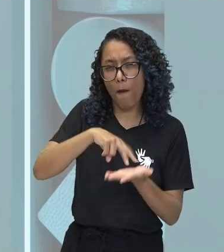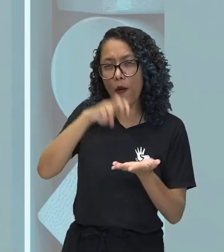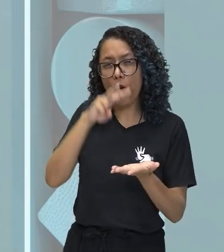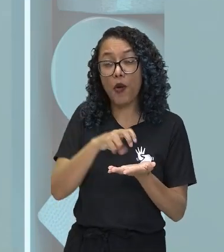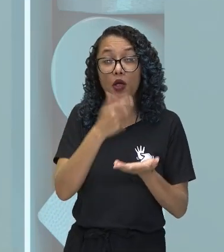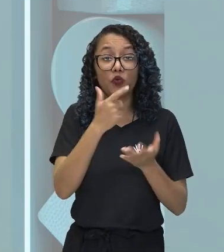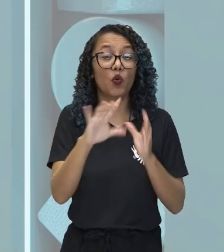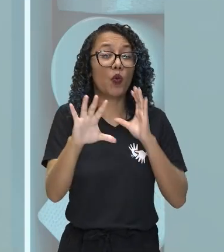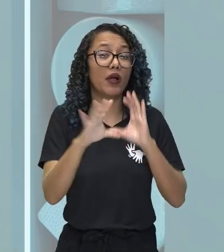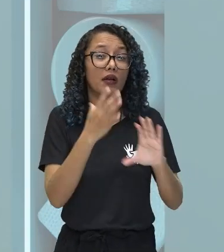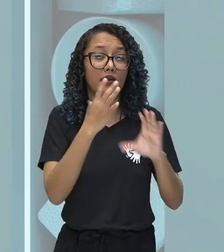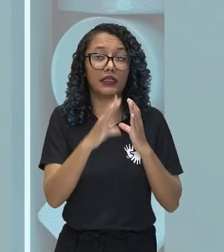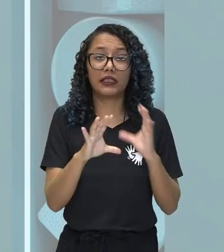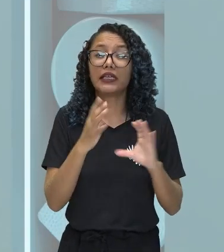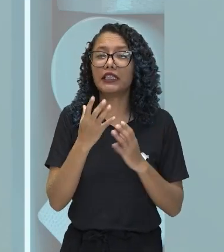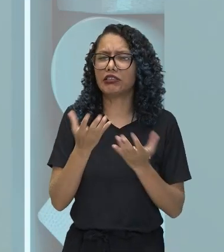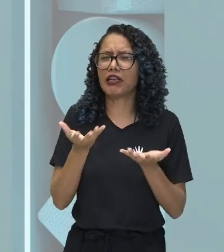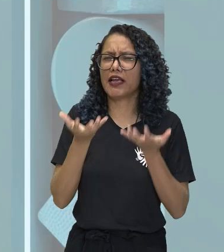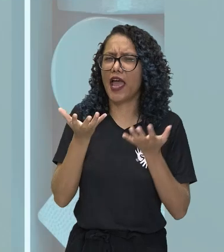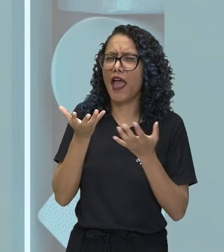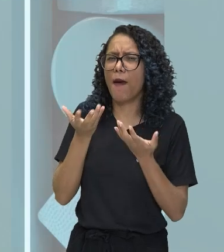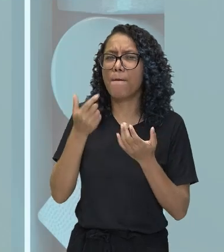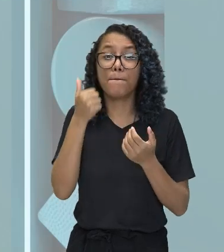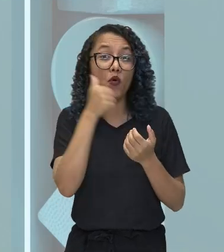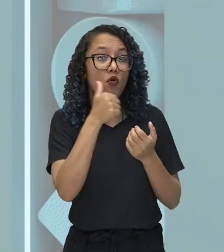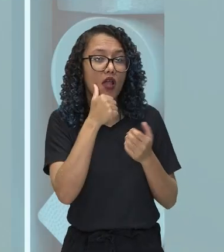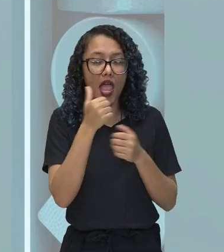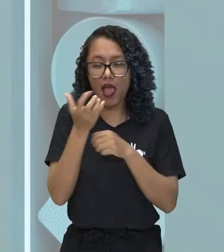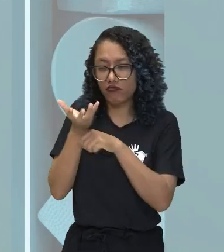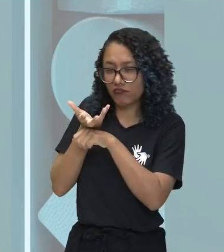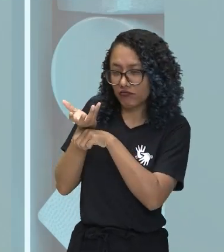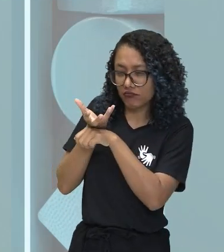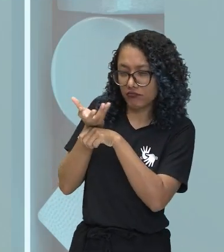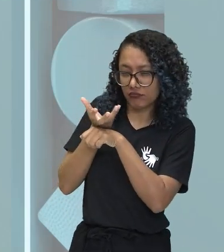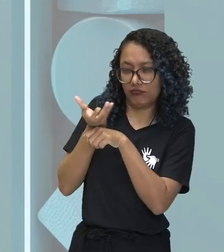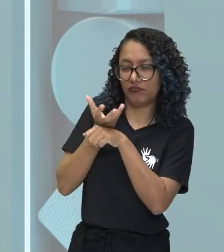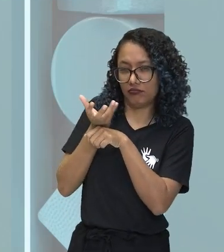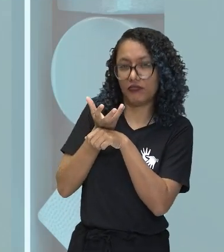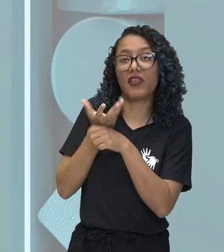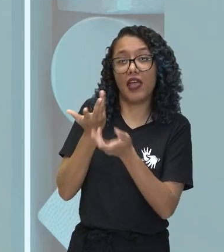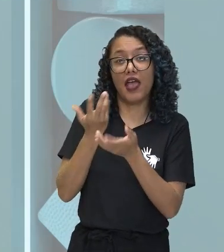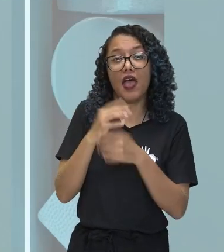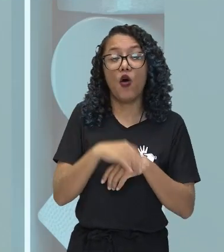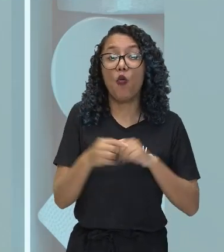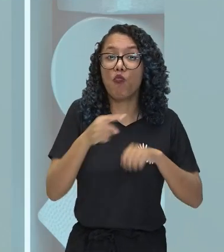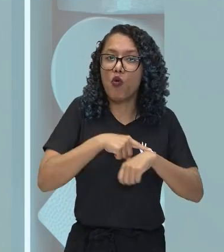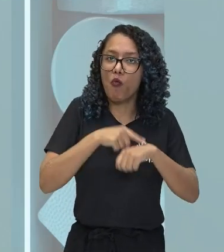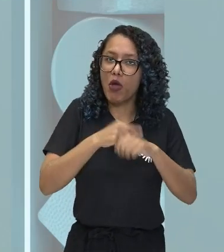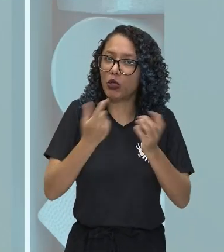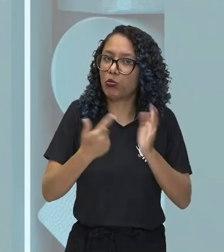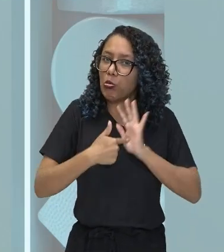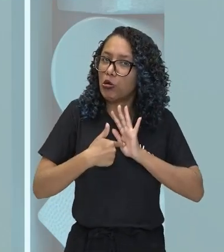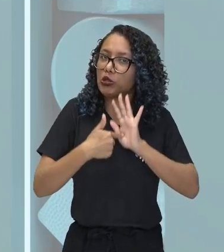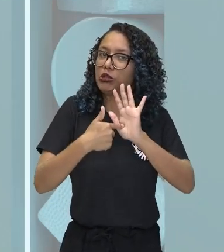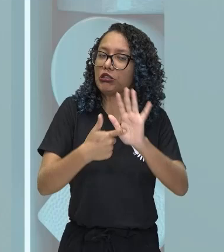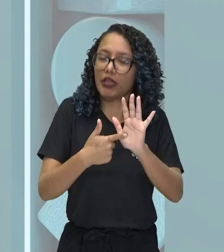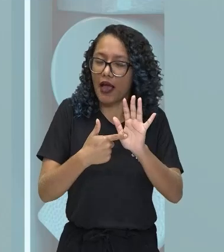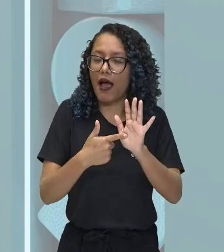querem impressionar as mulheres. E é naquele momento que eles vão mostrar ali a sua desenvoltura. Então, eles já têm a